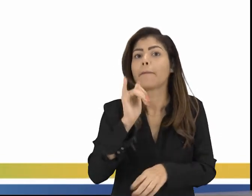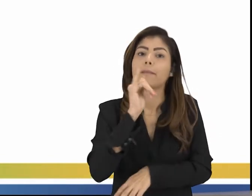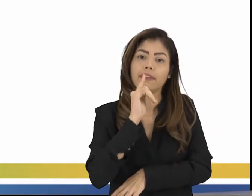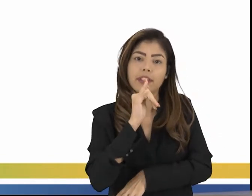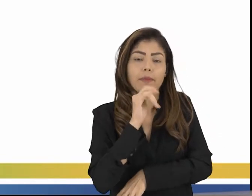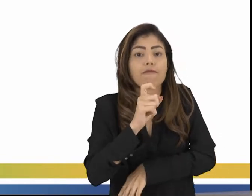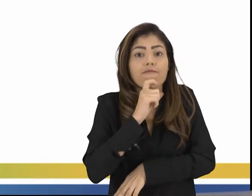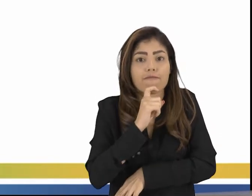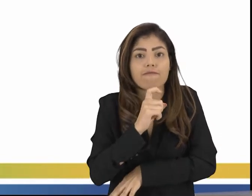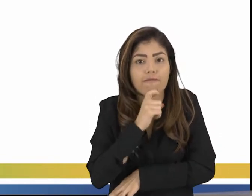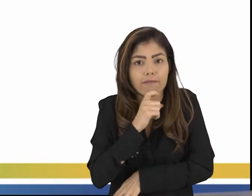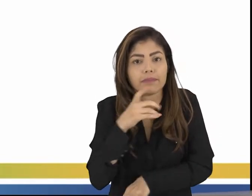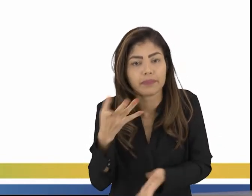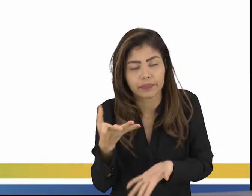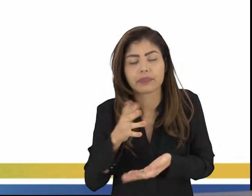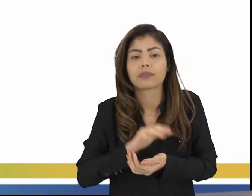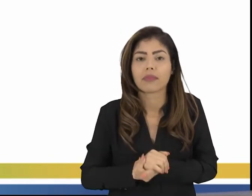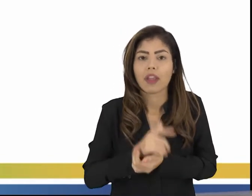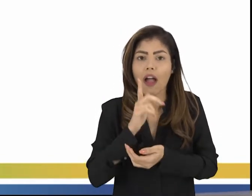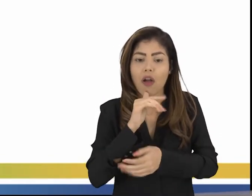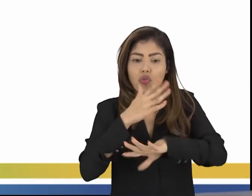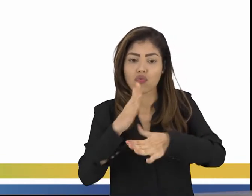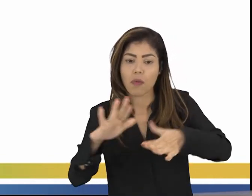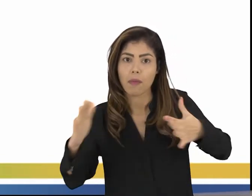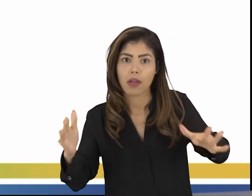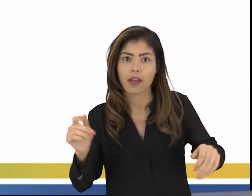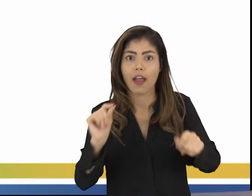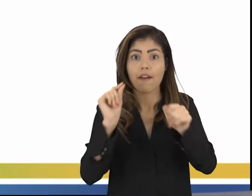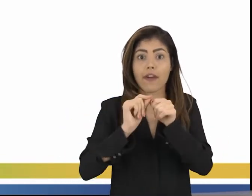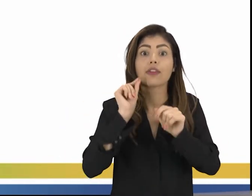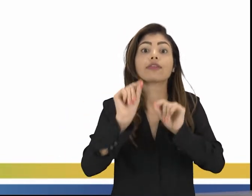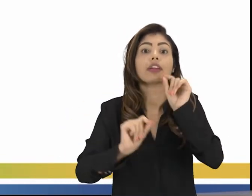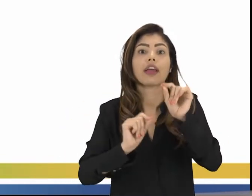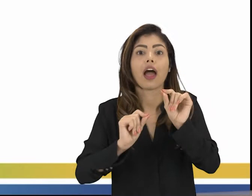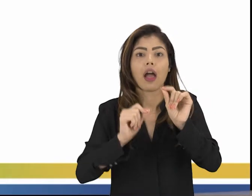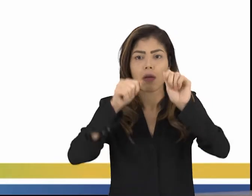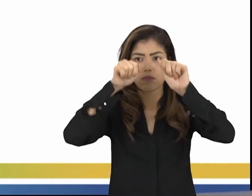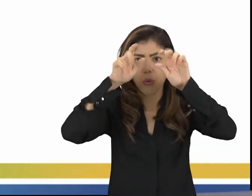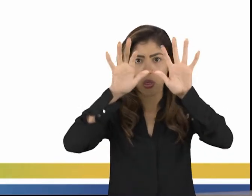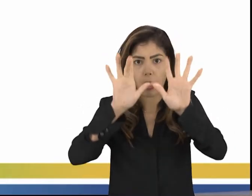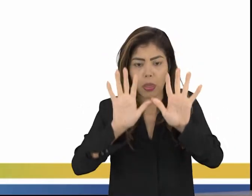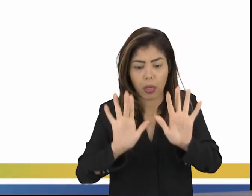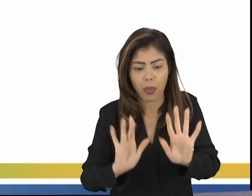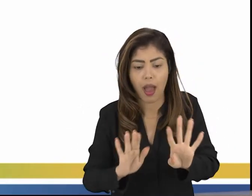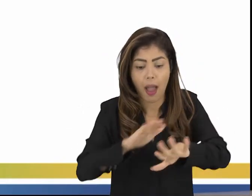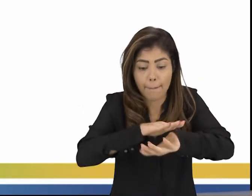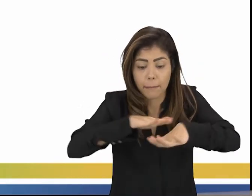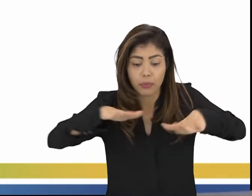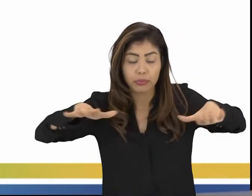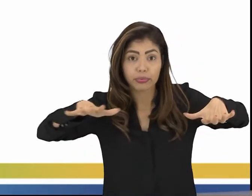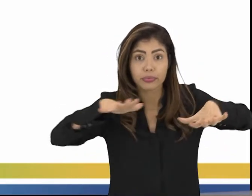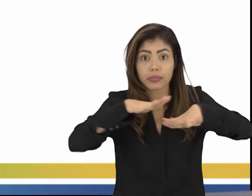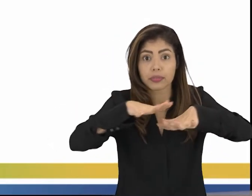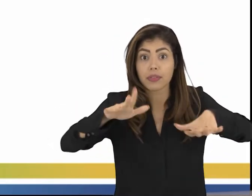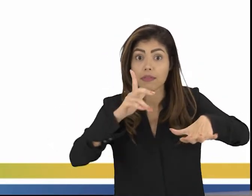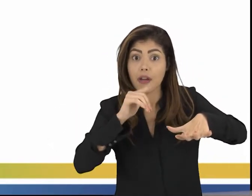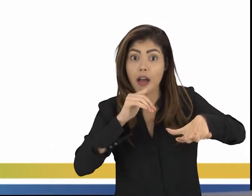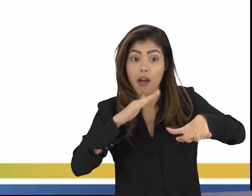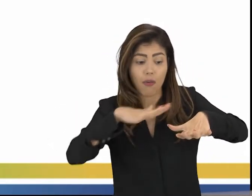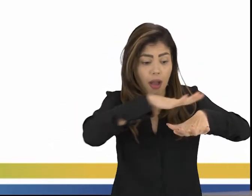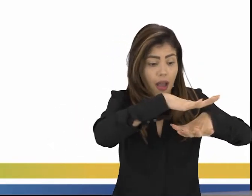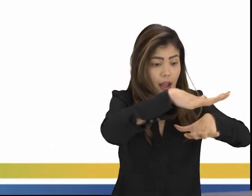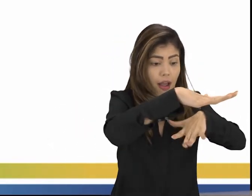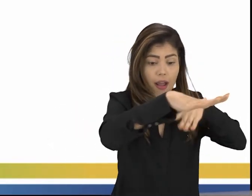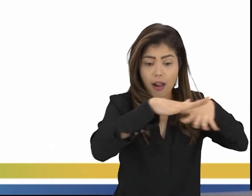lugares frios, as águas dos mares formam uma camada de gelo somente na superfície, porque ela